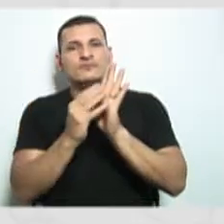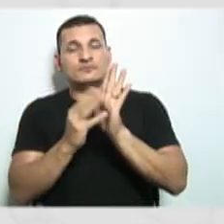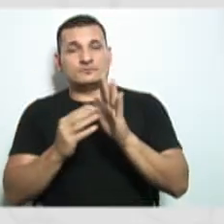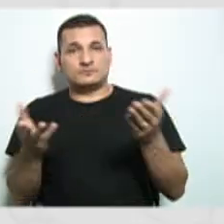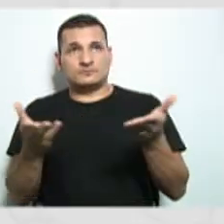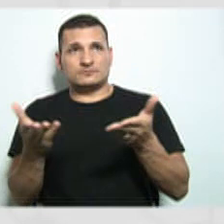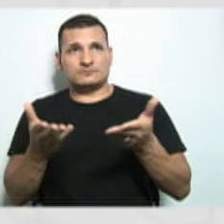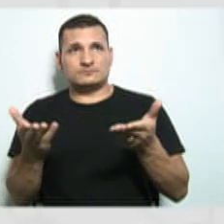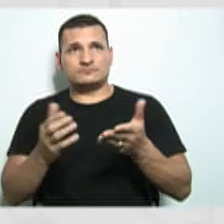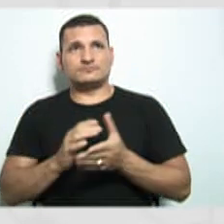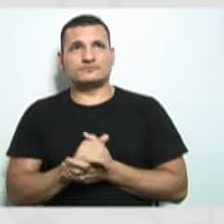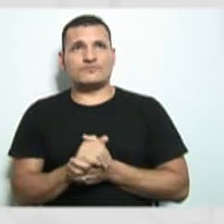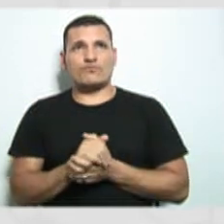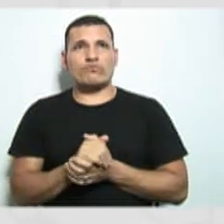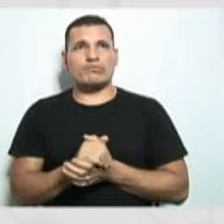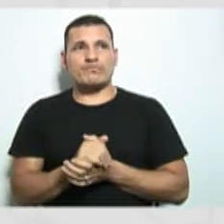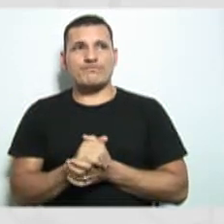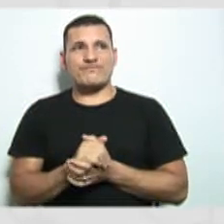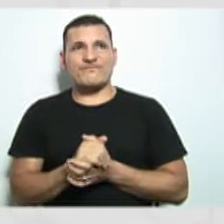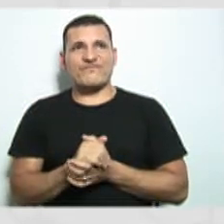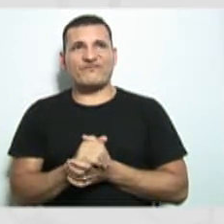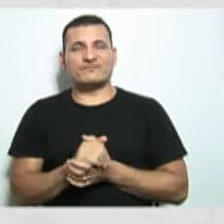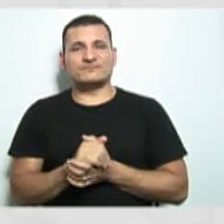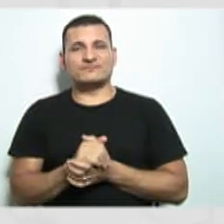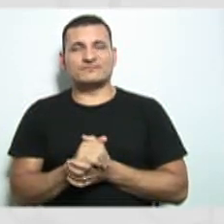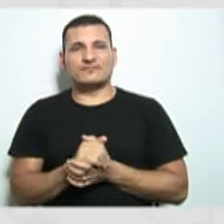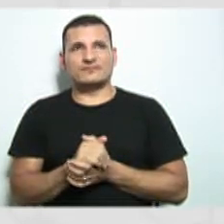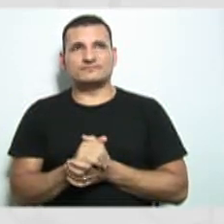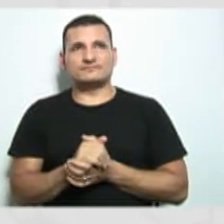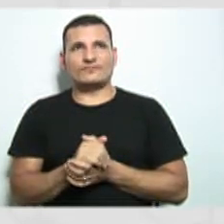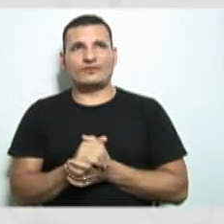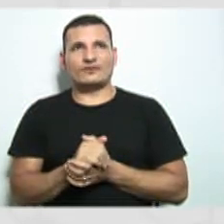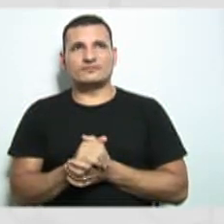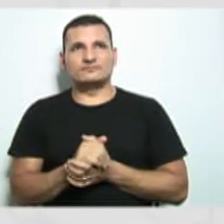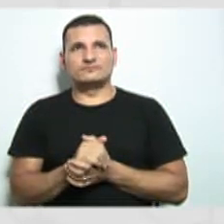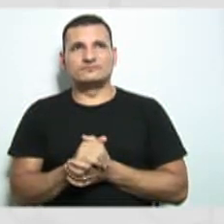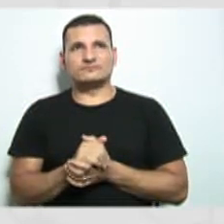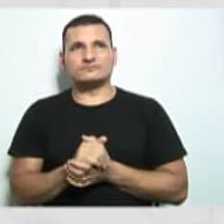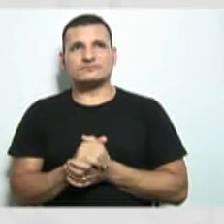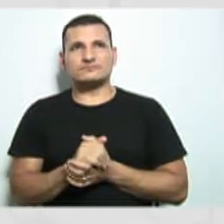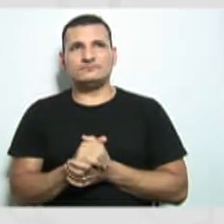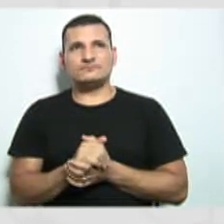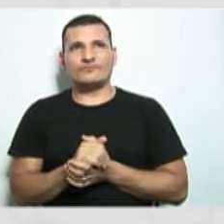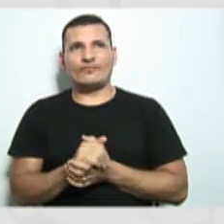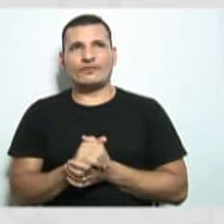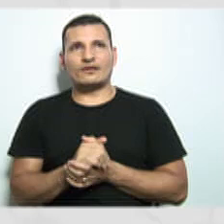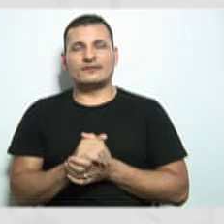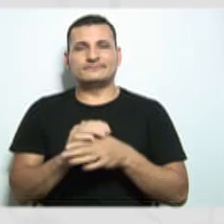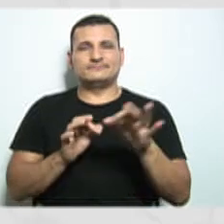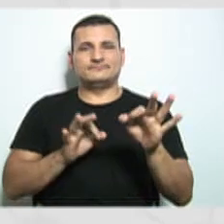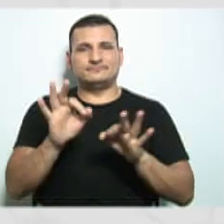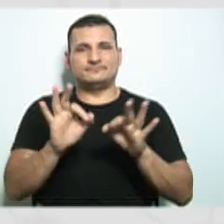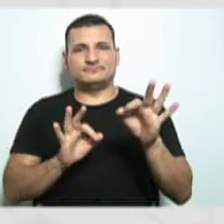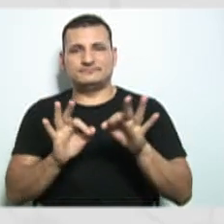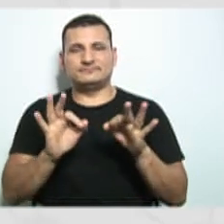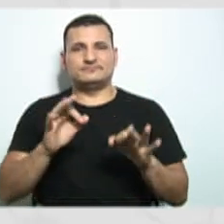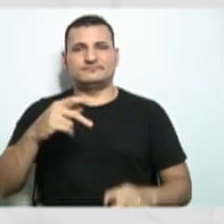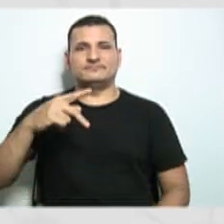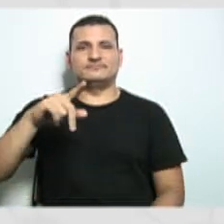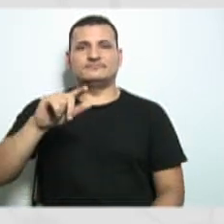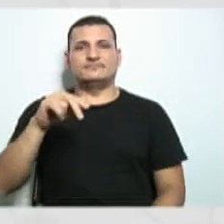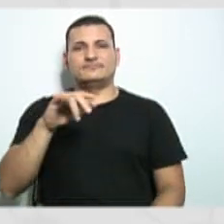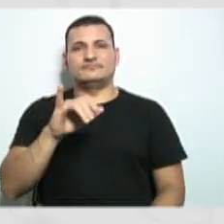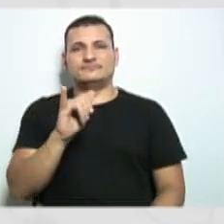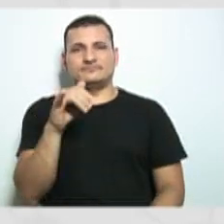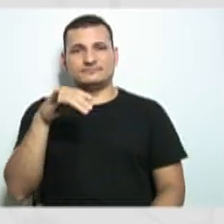hoje. Esse aqui é só um dos pouquinhos que nós temos, né? Mas veja bem, vamos falar muito mais do que isso. Mas, ó, vamos falar do planejamento, que é a parte principal